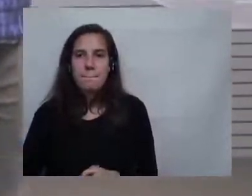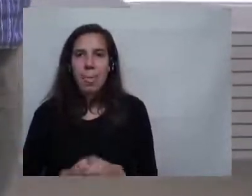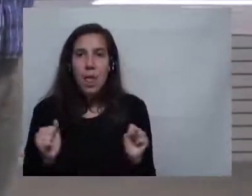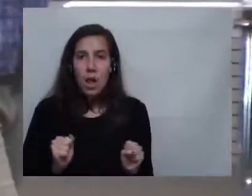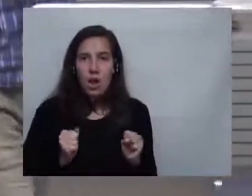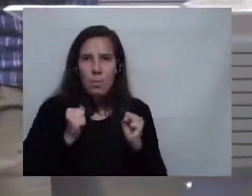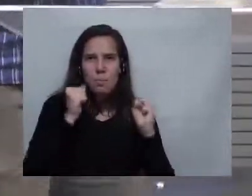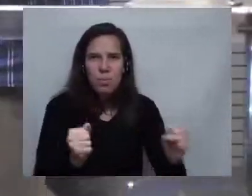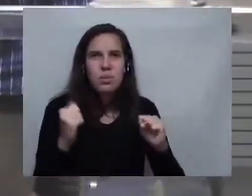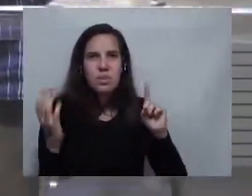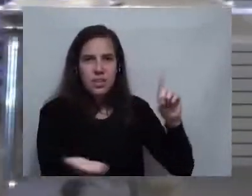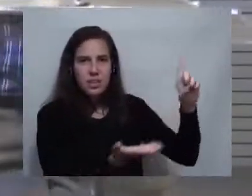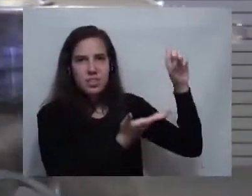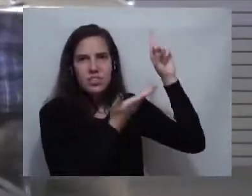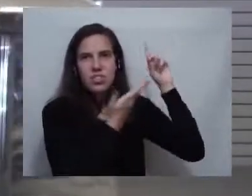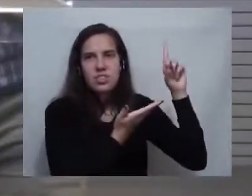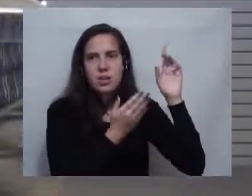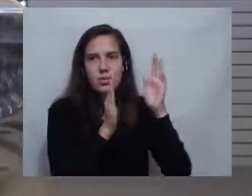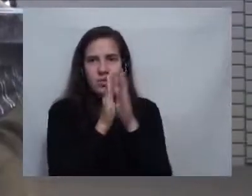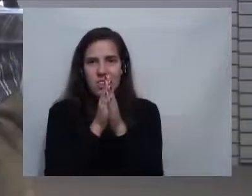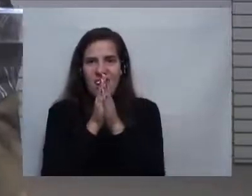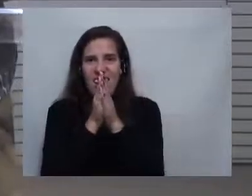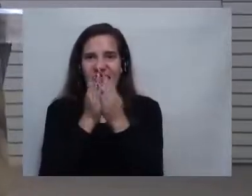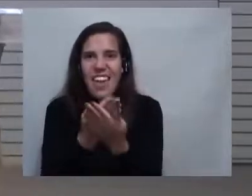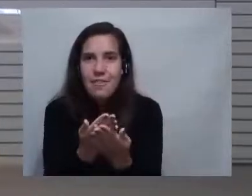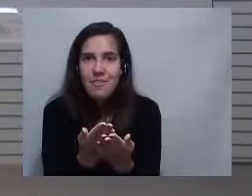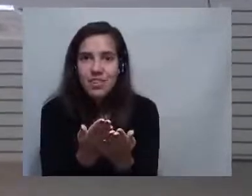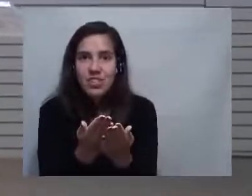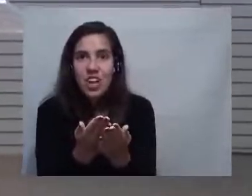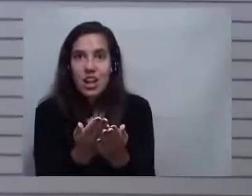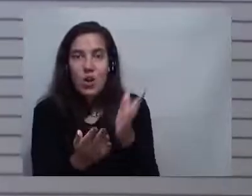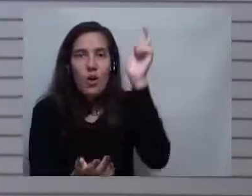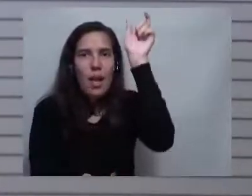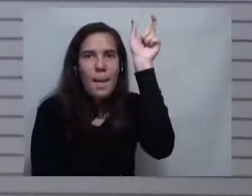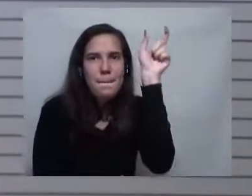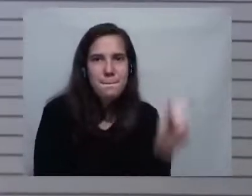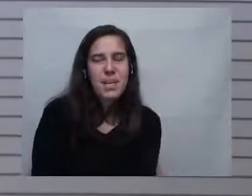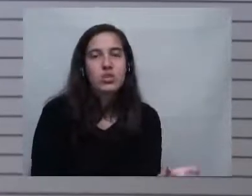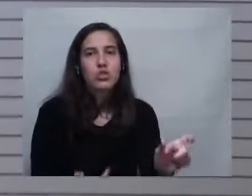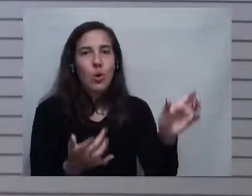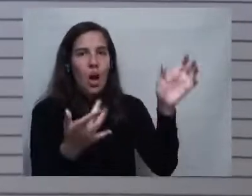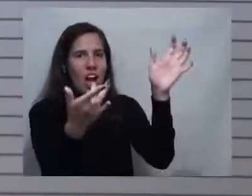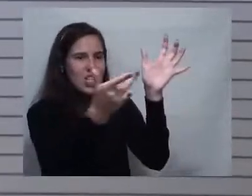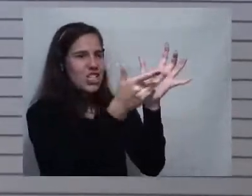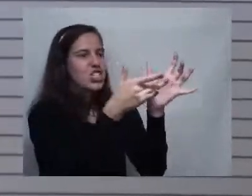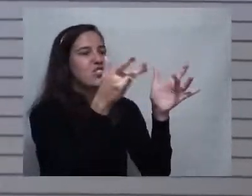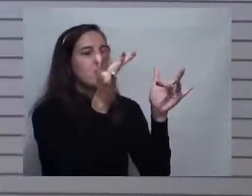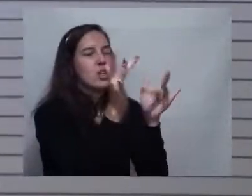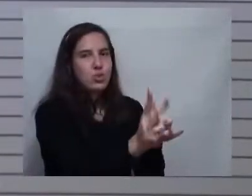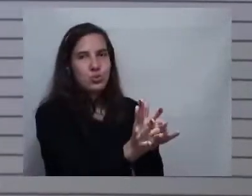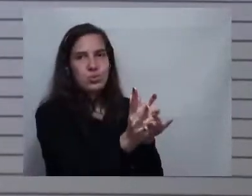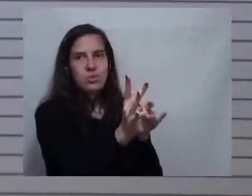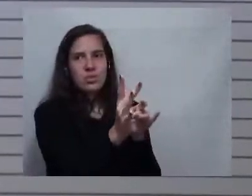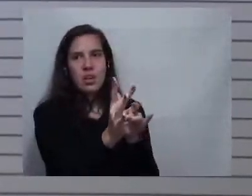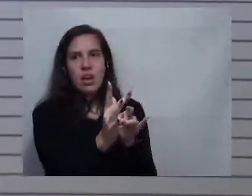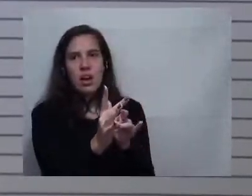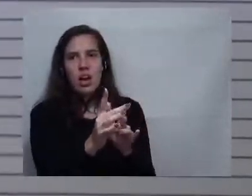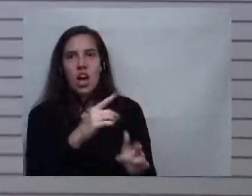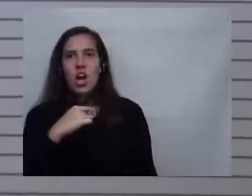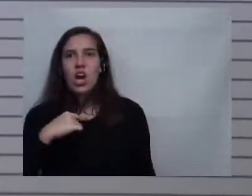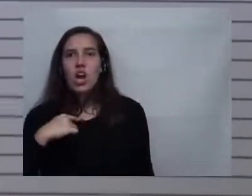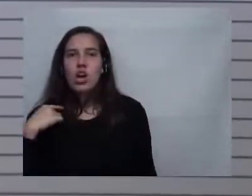é o poder de Deus do evangelho e a pessoa de Cristo o dia que nós deixarmos de